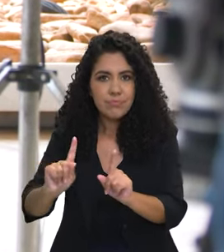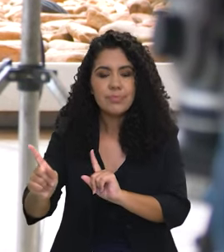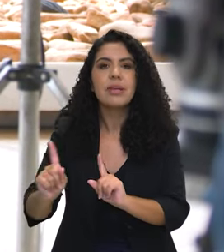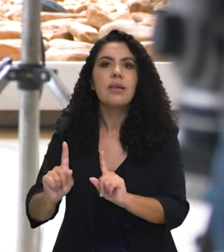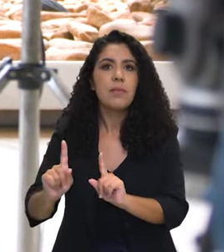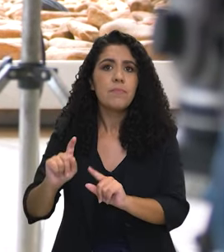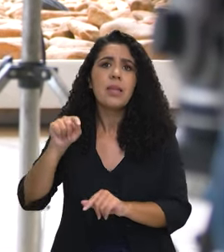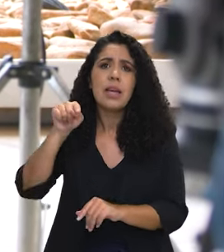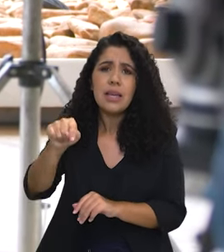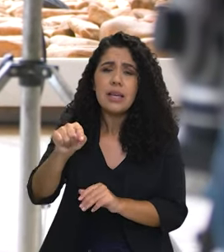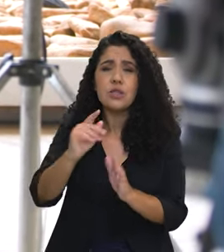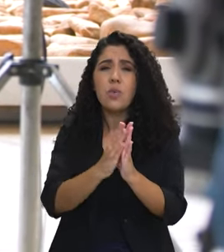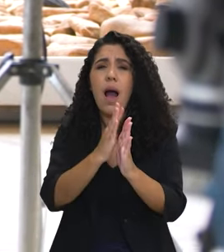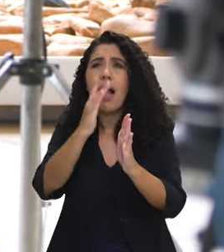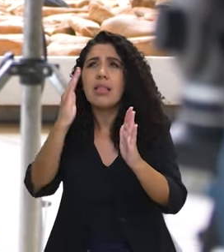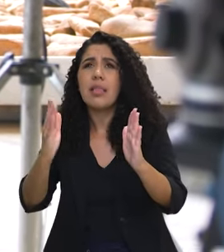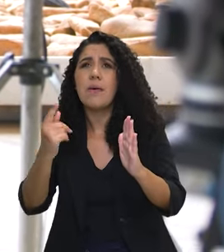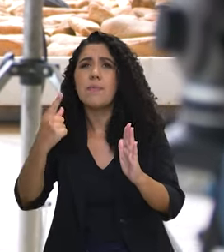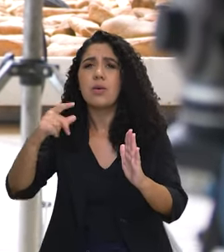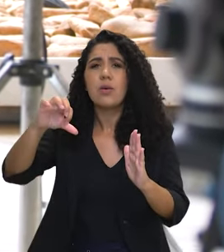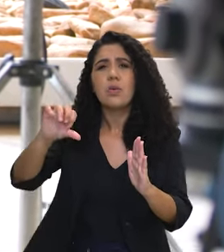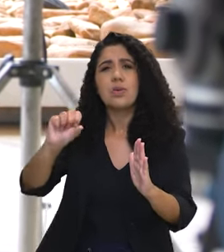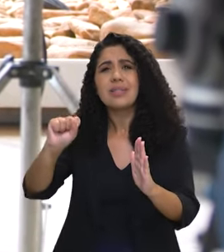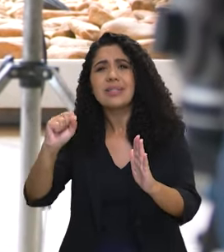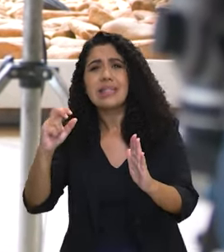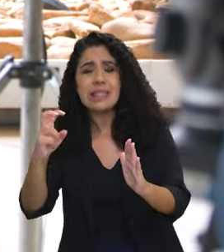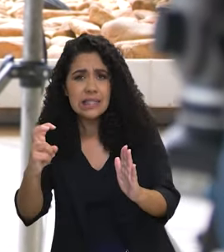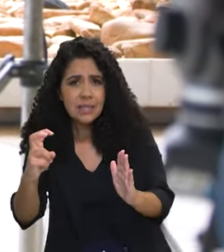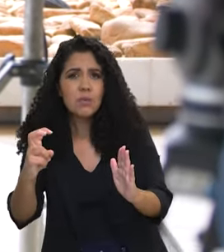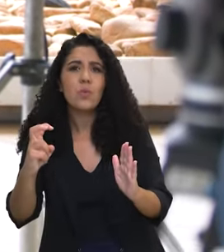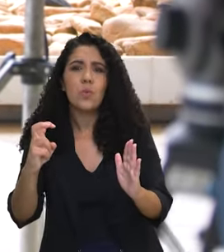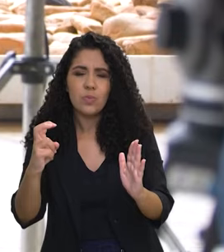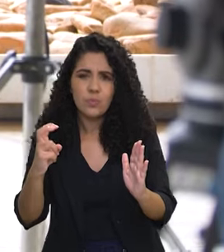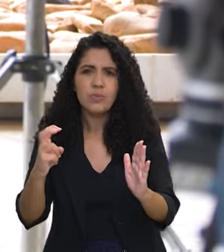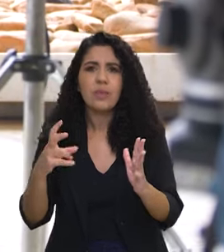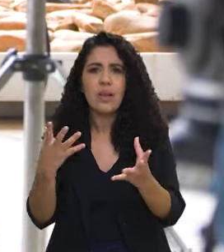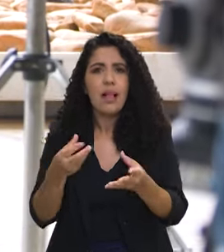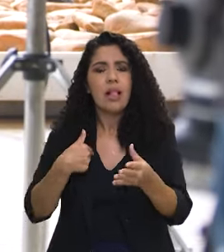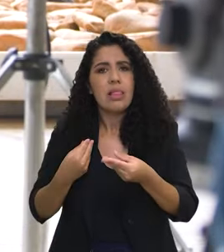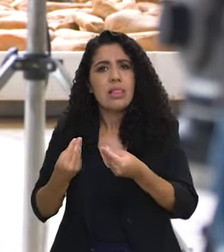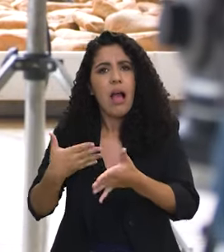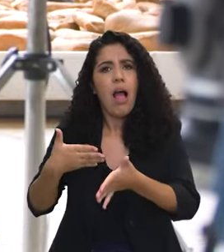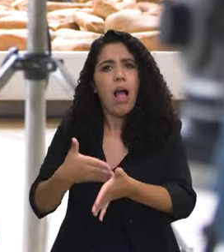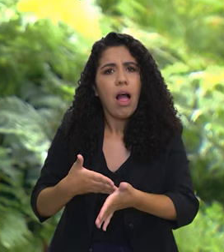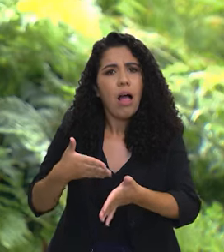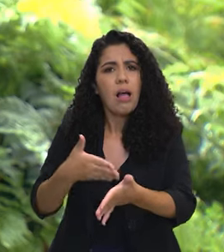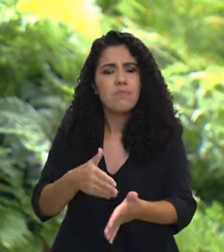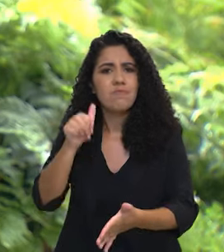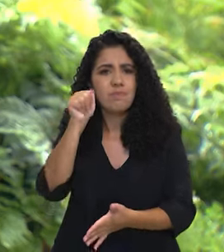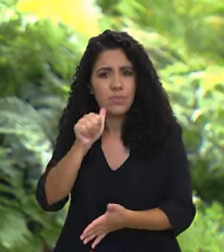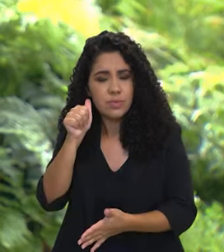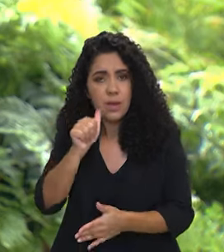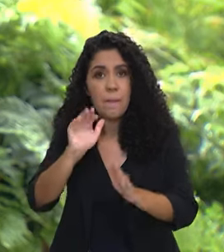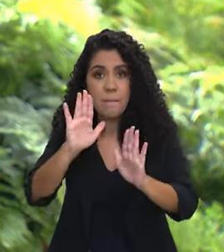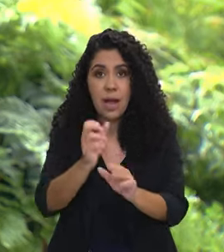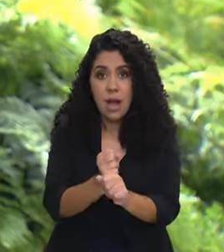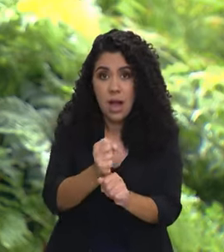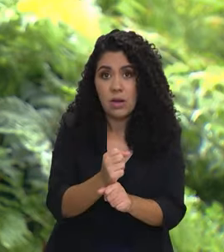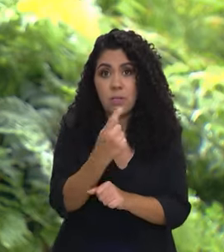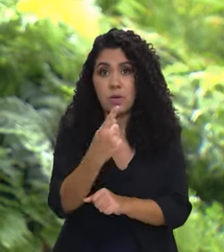Isso acontece até 1985 Bem e prejudicou recente até. muito a progressão das mulheres diplomatas.